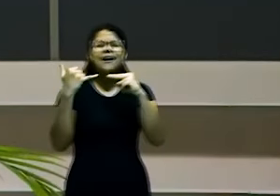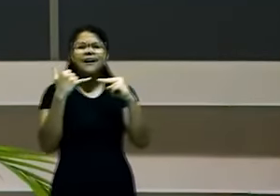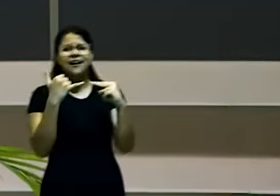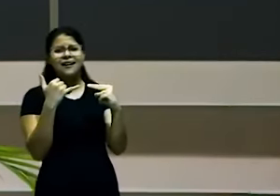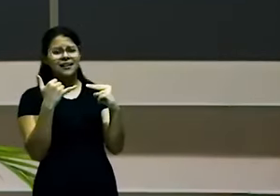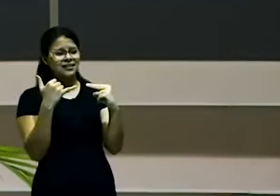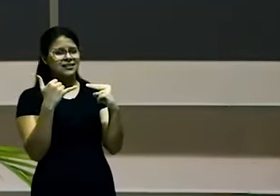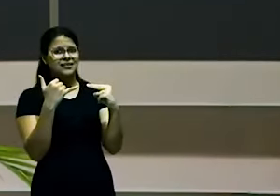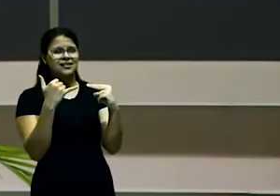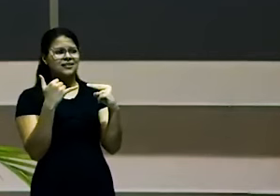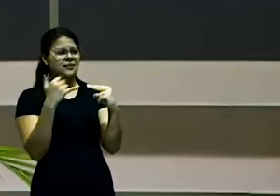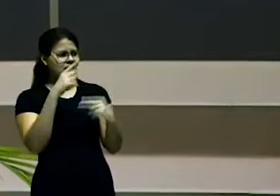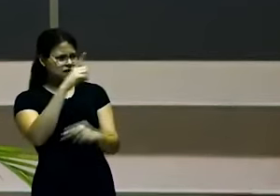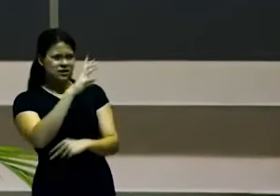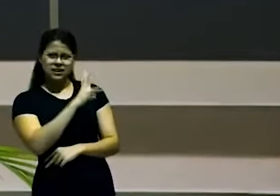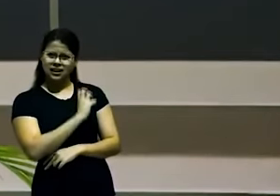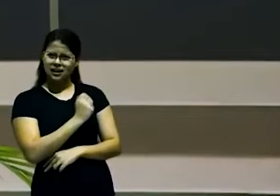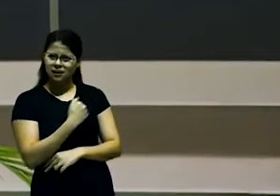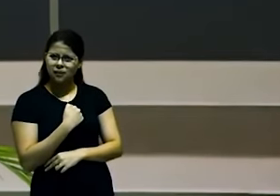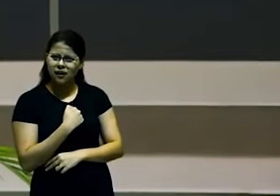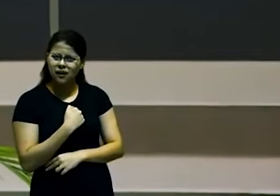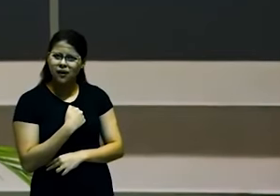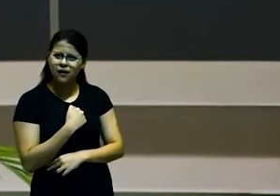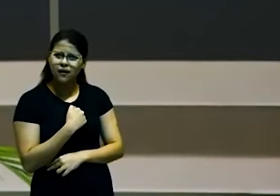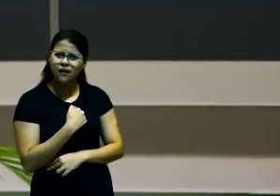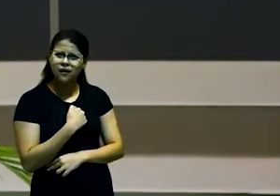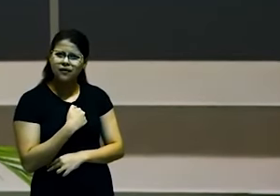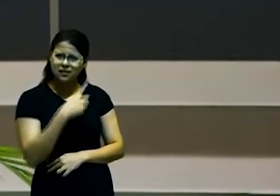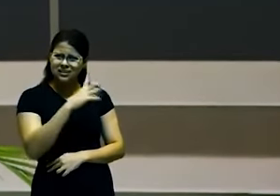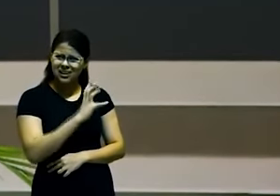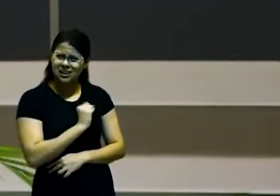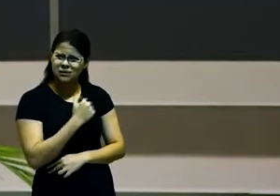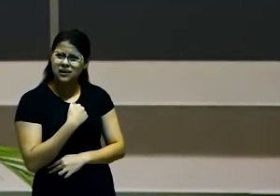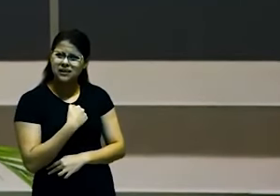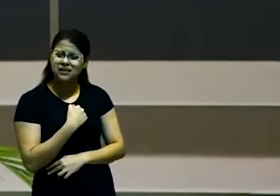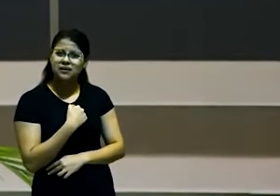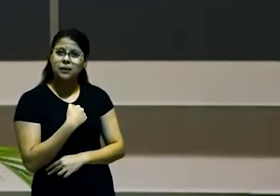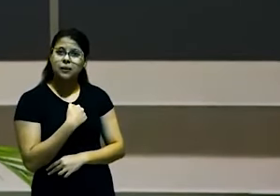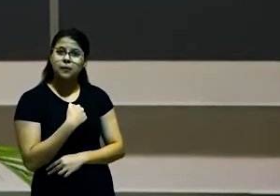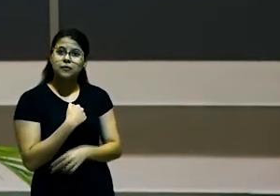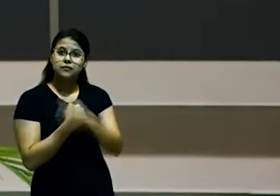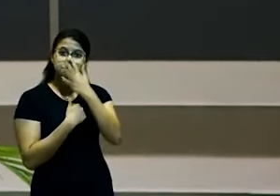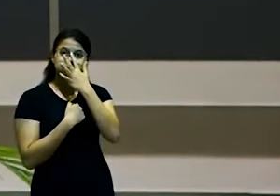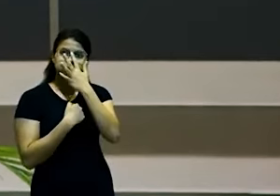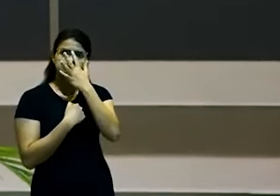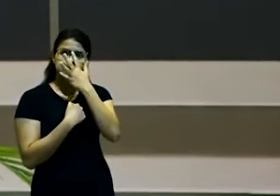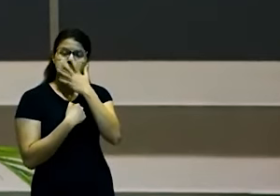Pedro tu me amas mandei Garça E